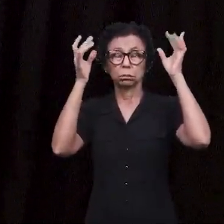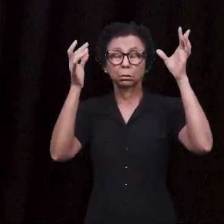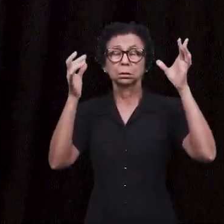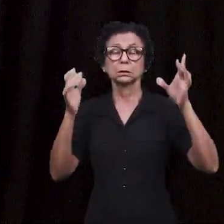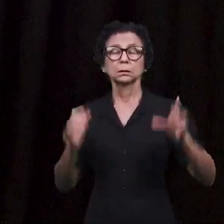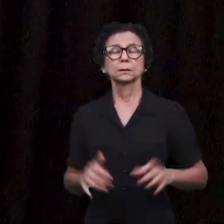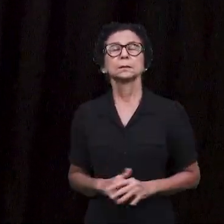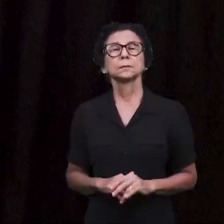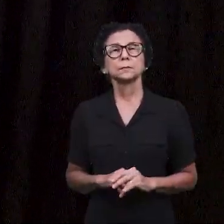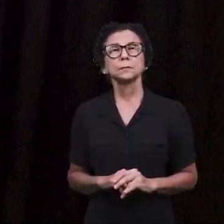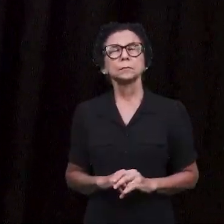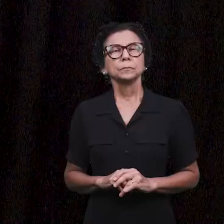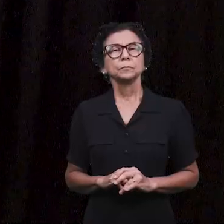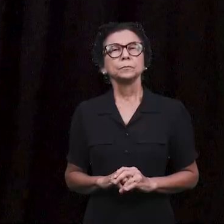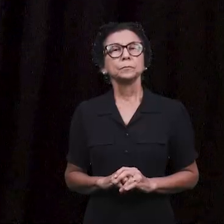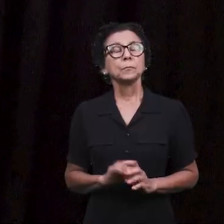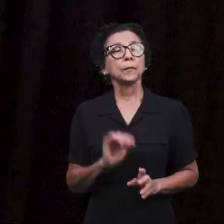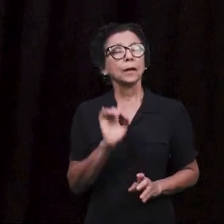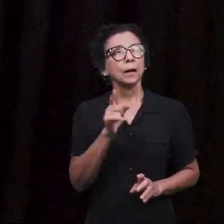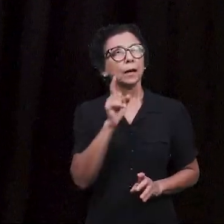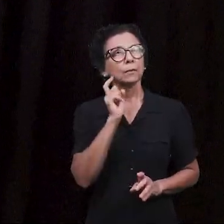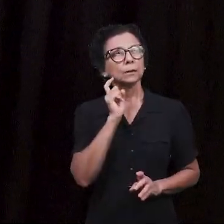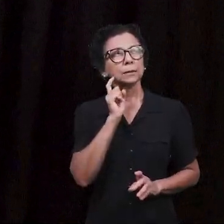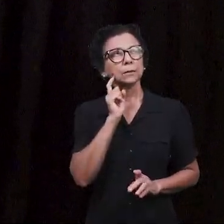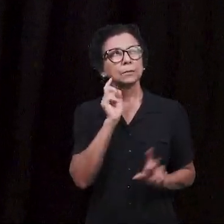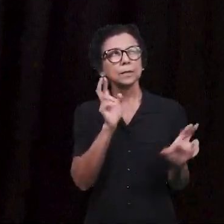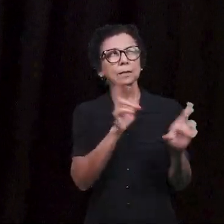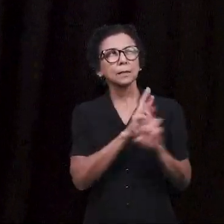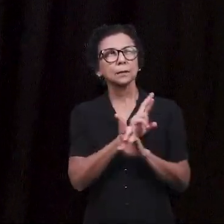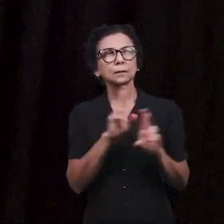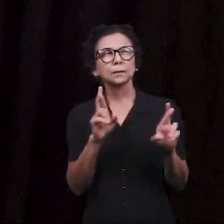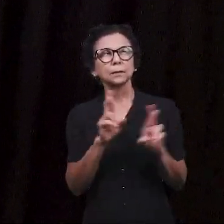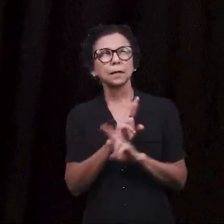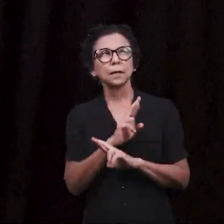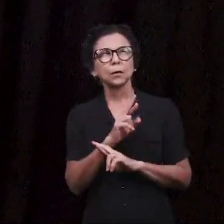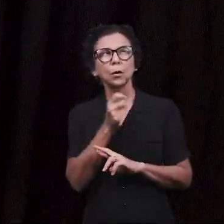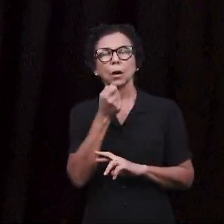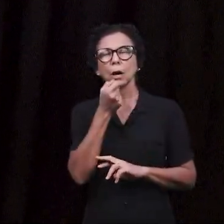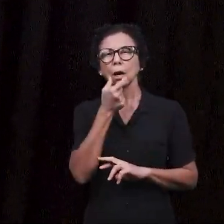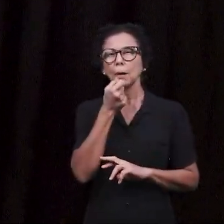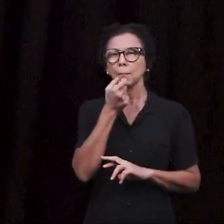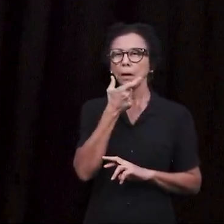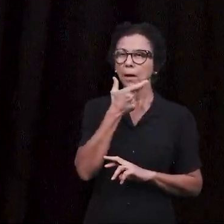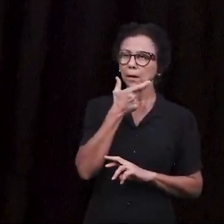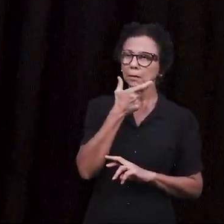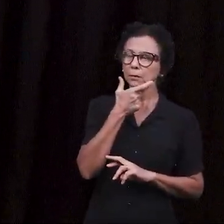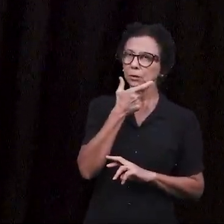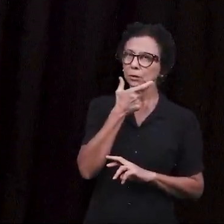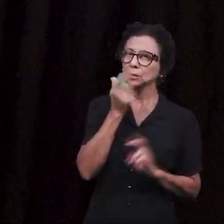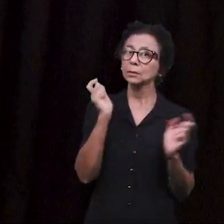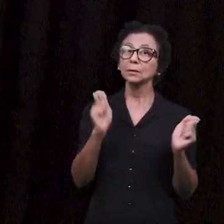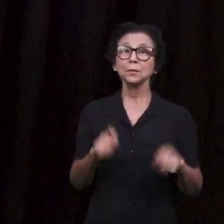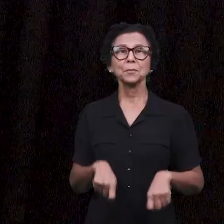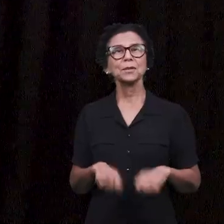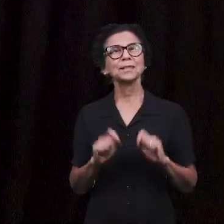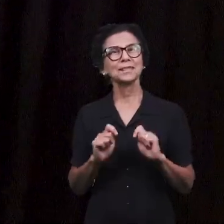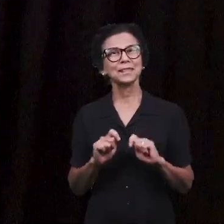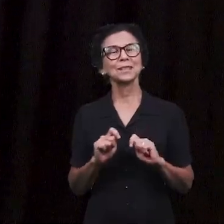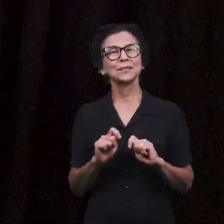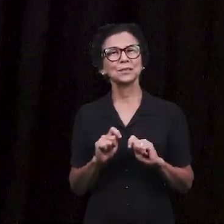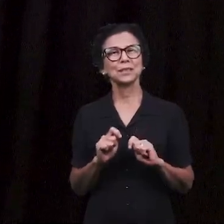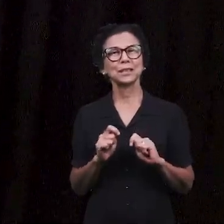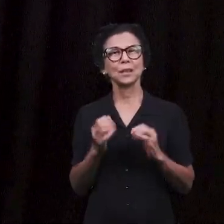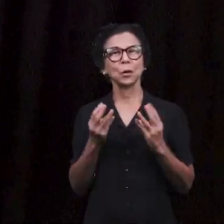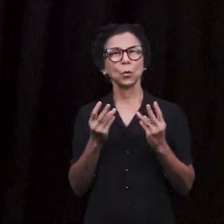dessa descoberta desse estímulo, associado a alguns medicamentos, é possível que o tratamento devolva